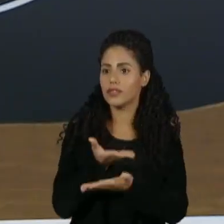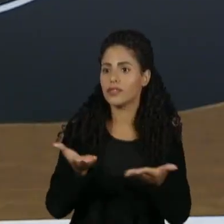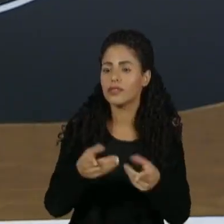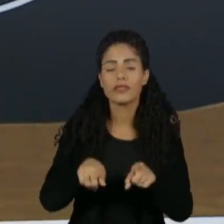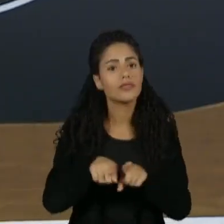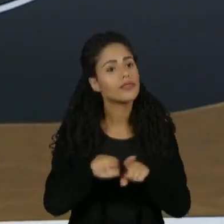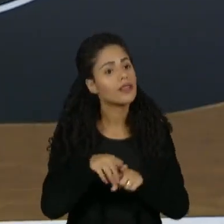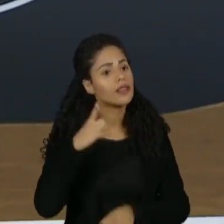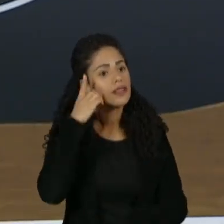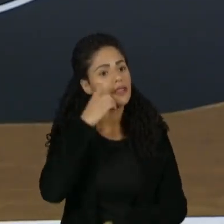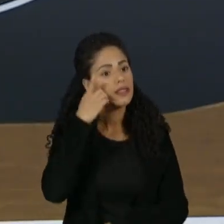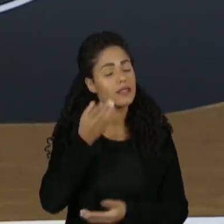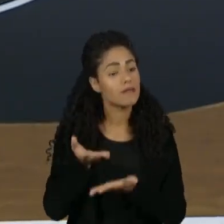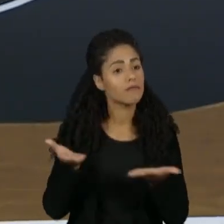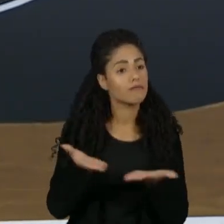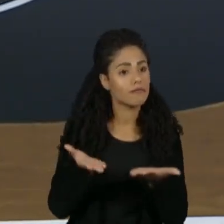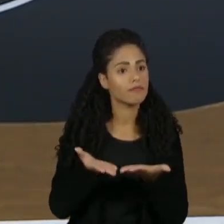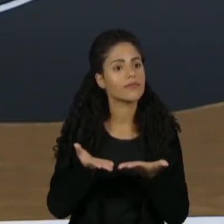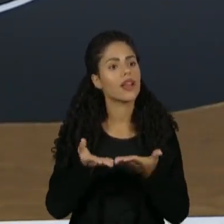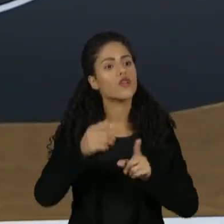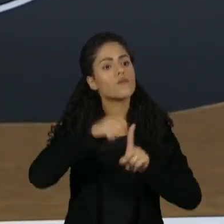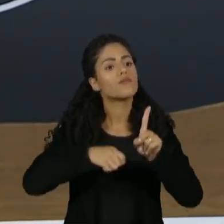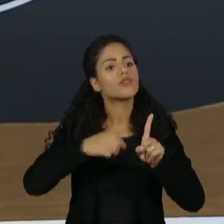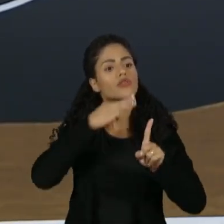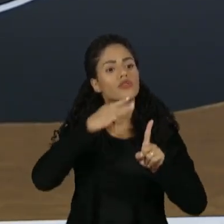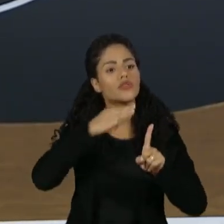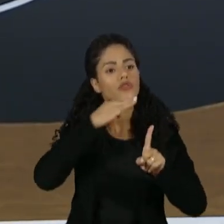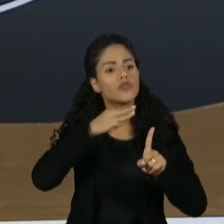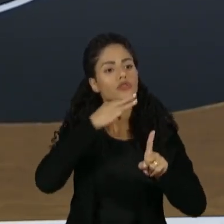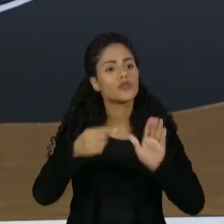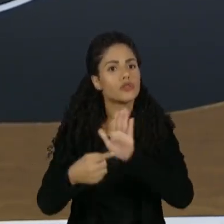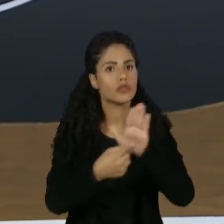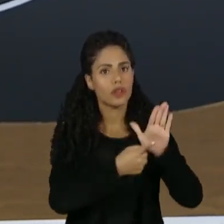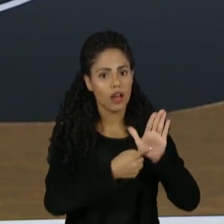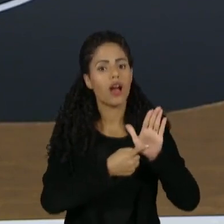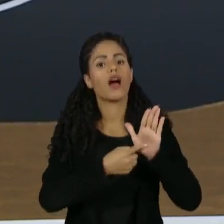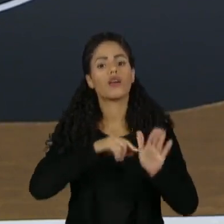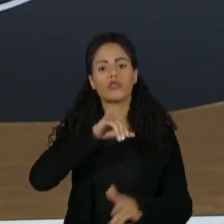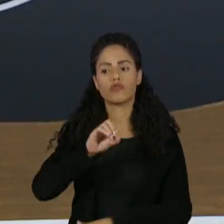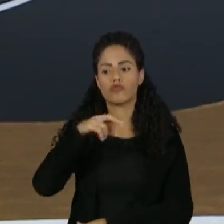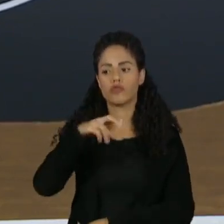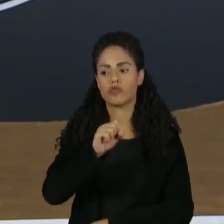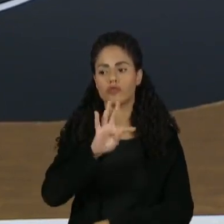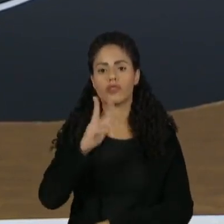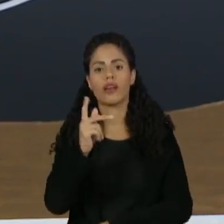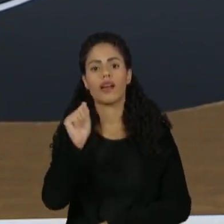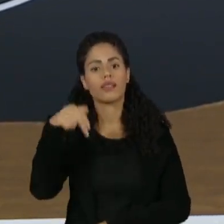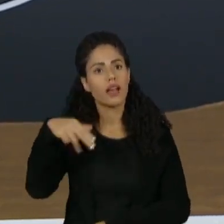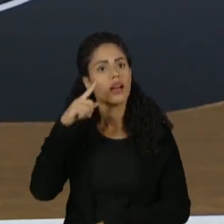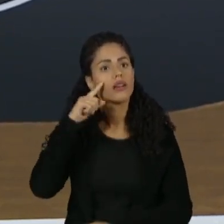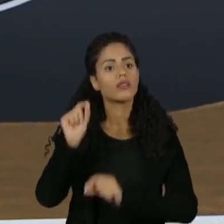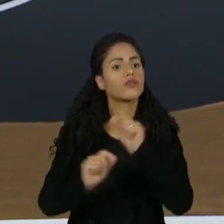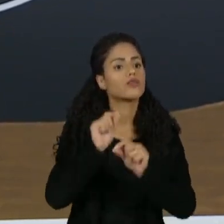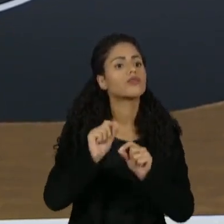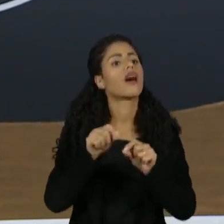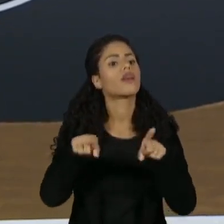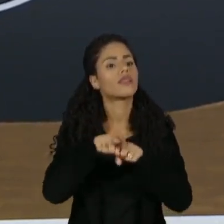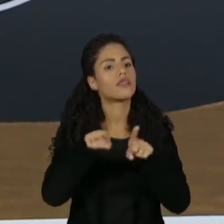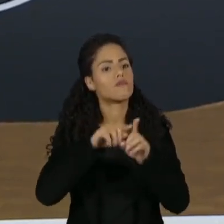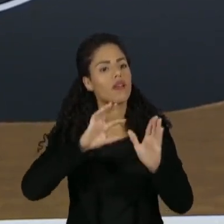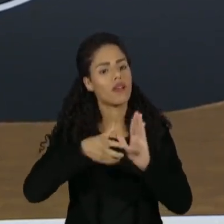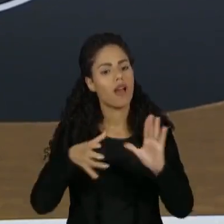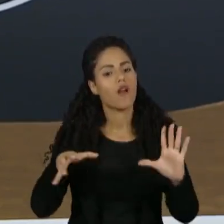Deputado em março um deputado do republicanos Jonathan de Jesus tomou posse como ministro do Tribunal de Contas da União